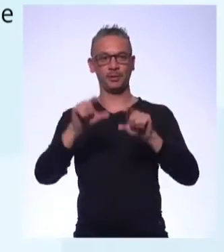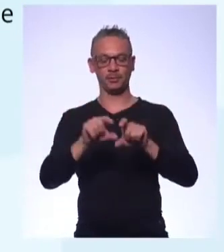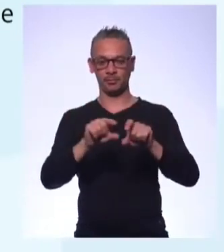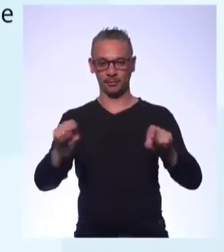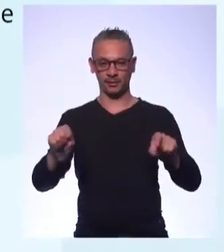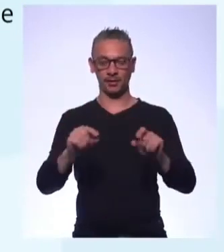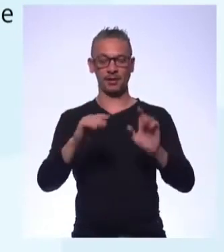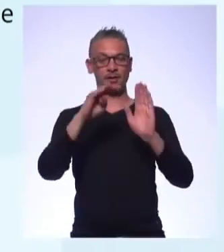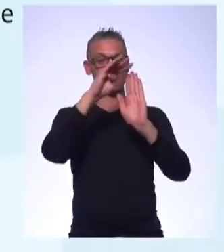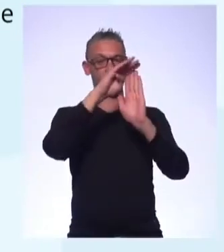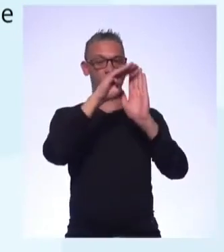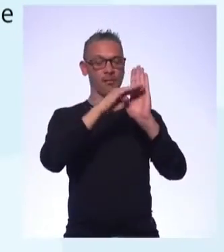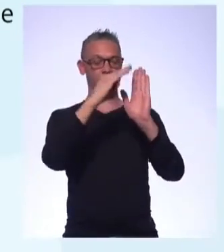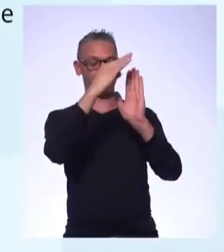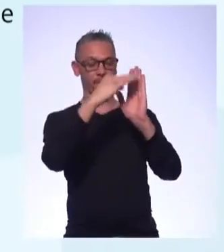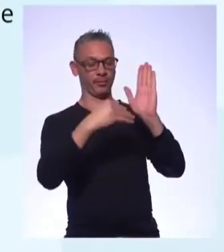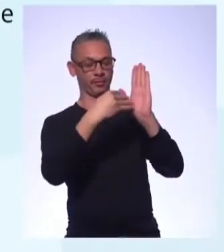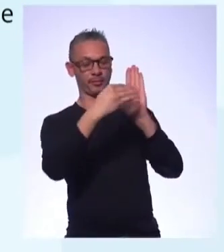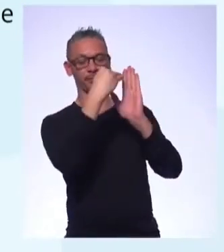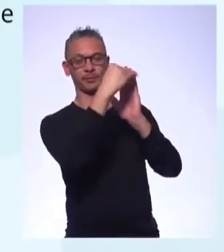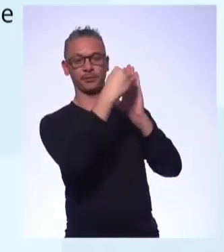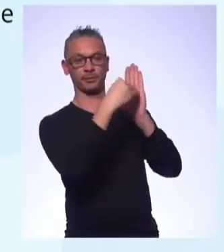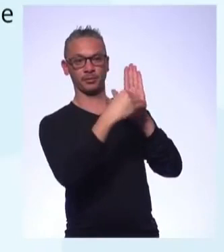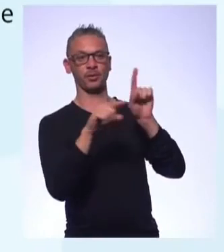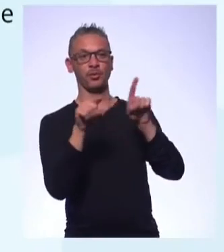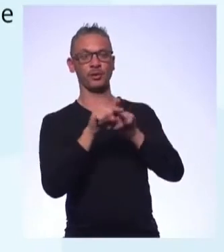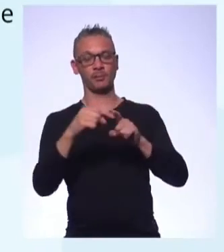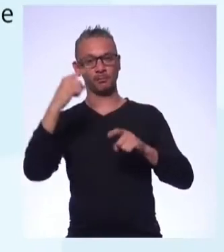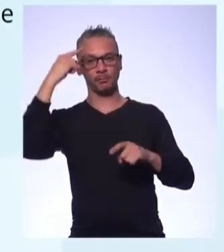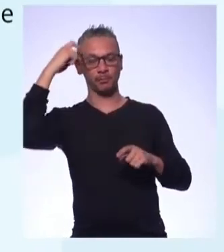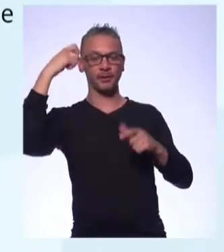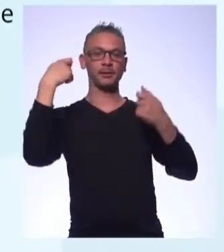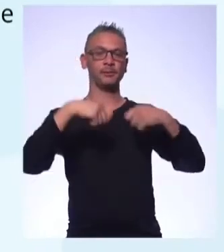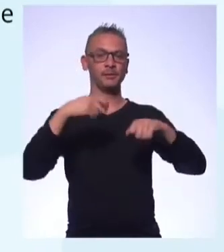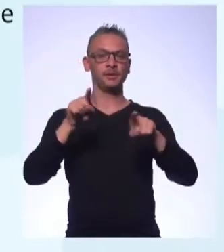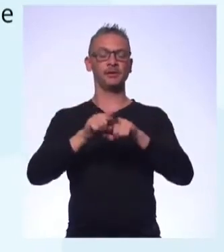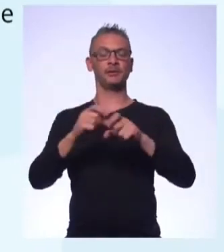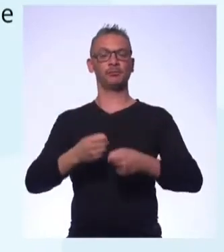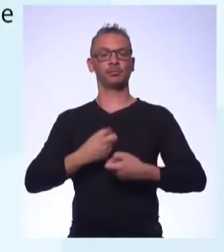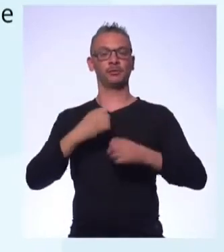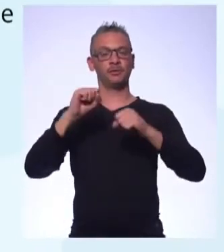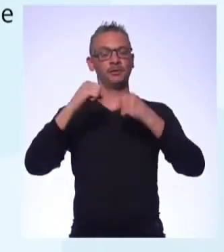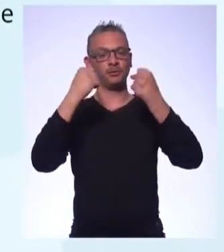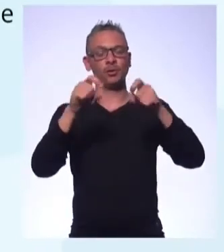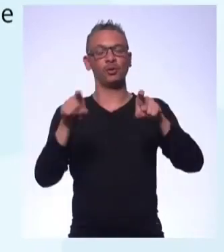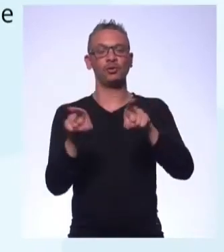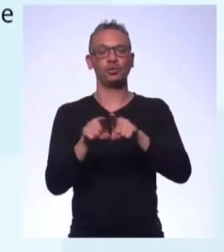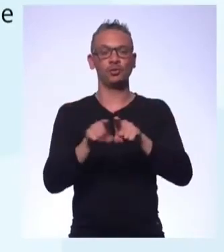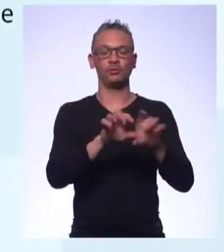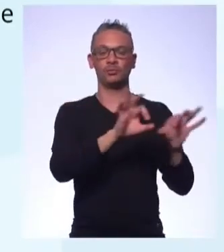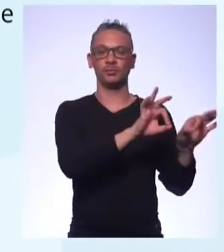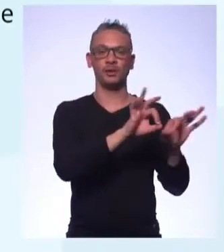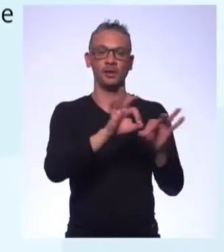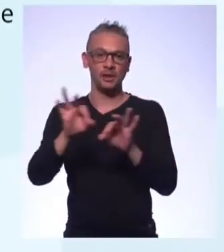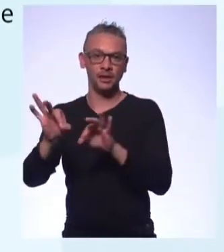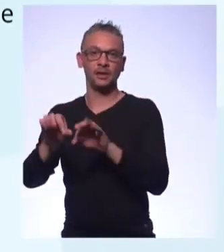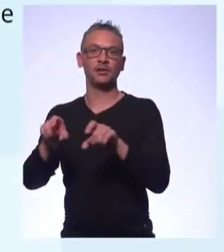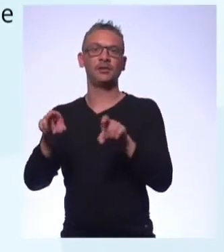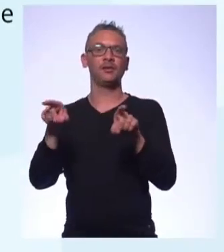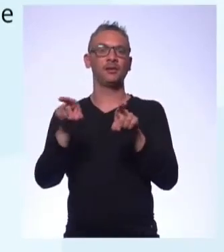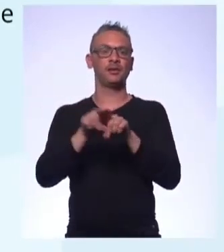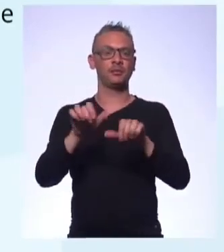tabela a seguir, apresentando as proposições necessárias para esforçar-se a cada dia, cercar-se